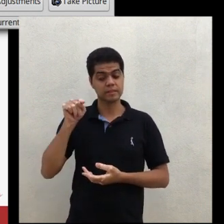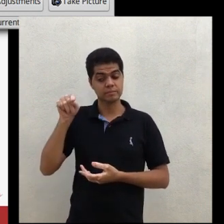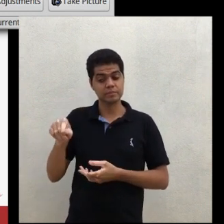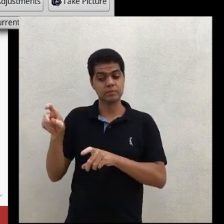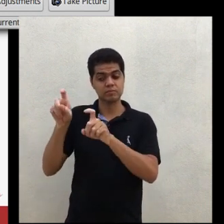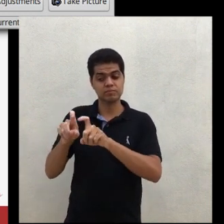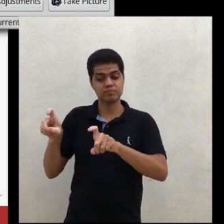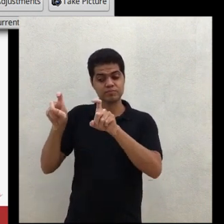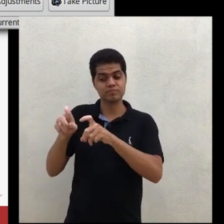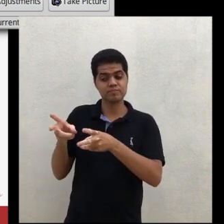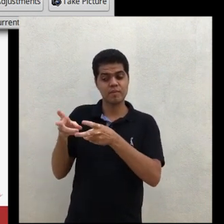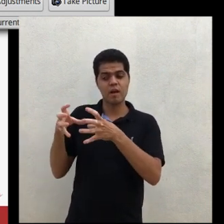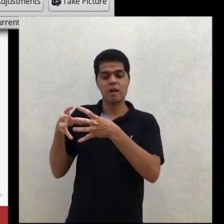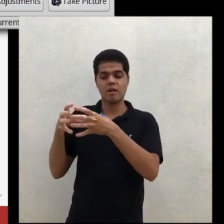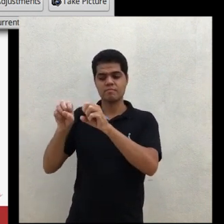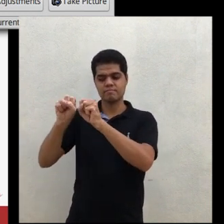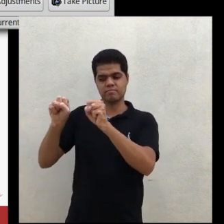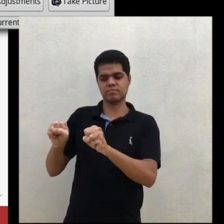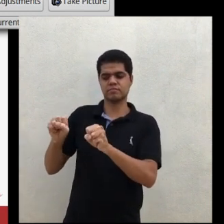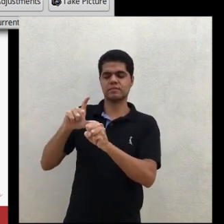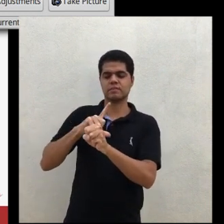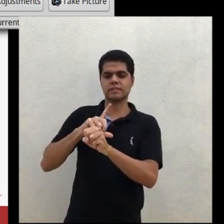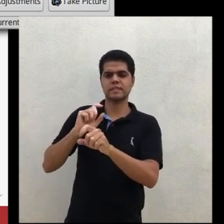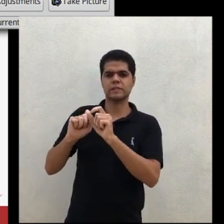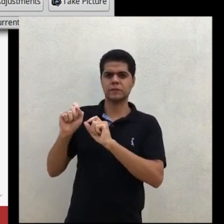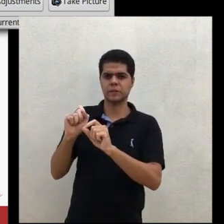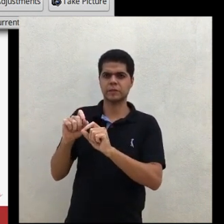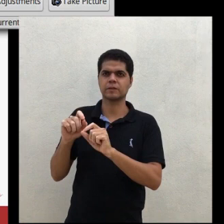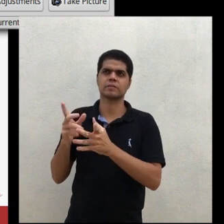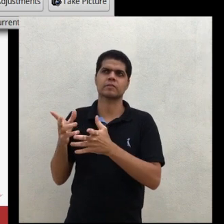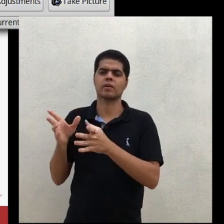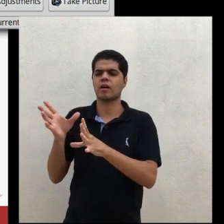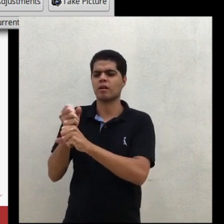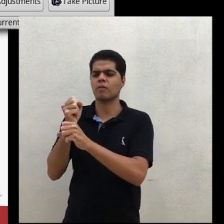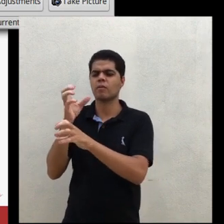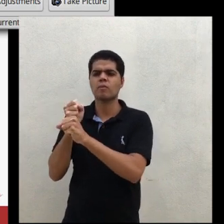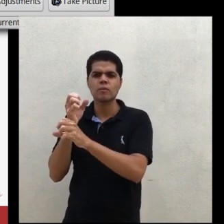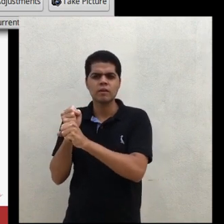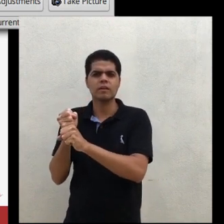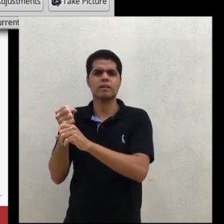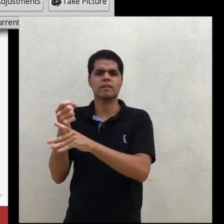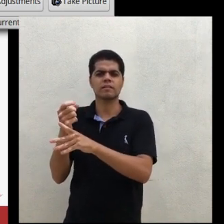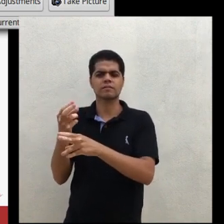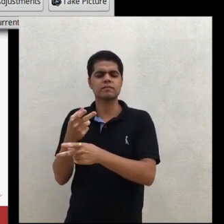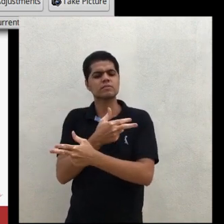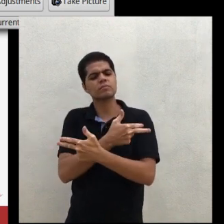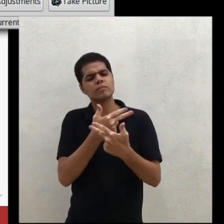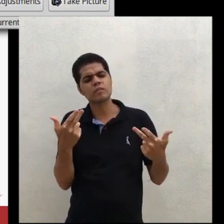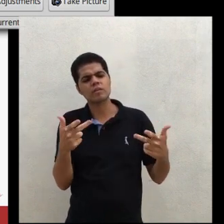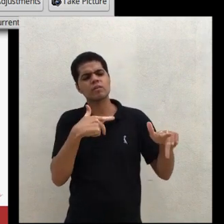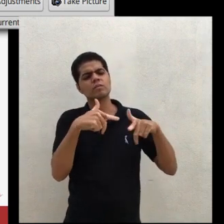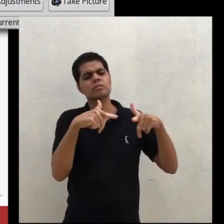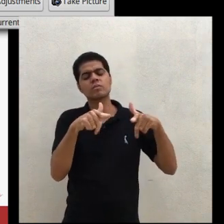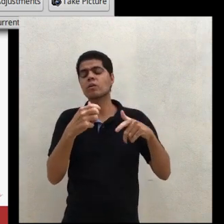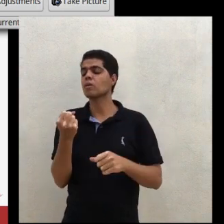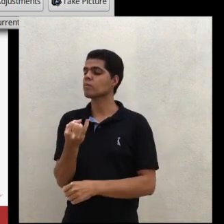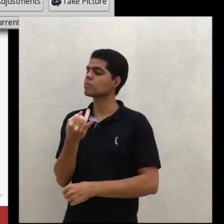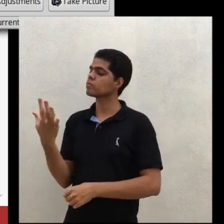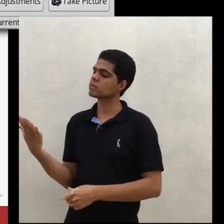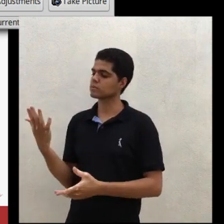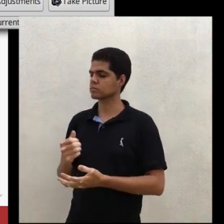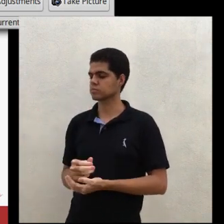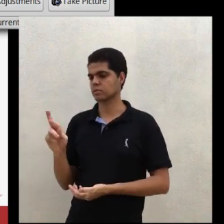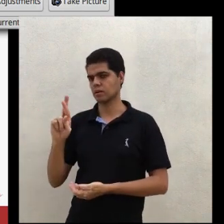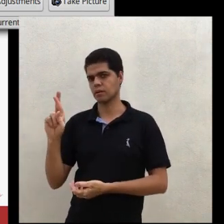calcula para a gente, olha, com base nessas informações, qual vai ser a gratificação do meu funcionário. Para isso, eu vou estar usando esse